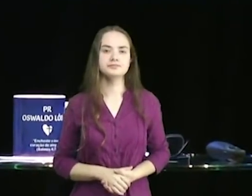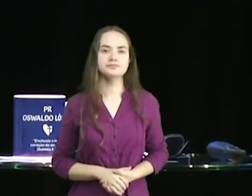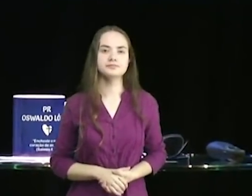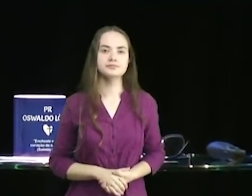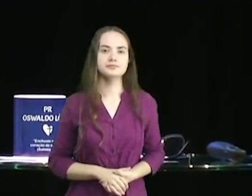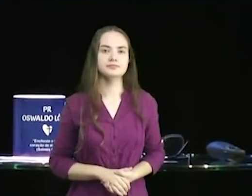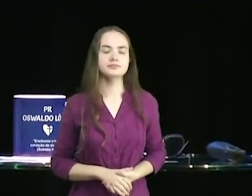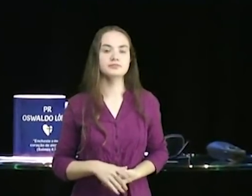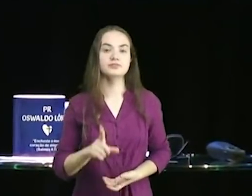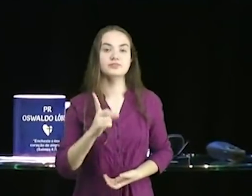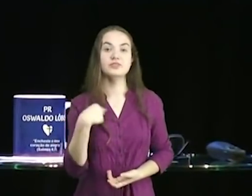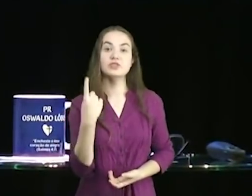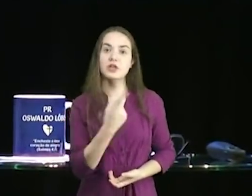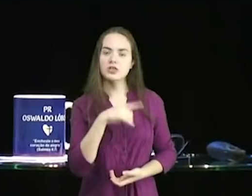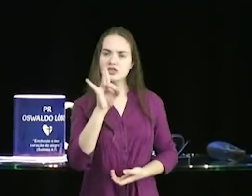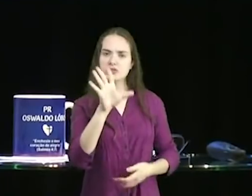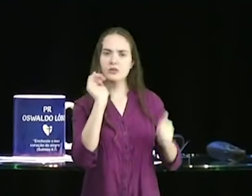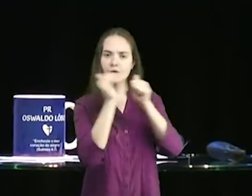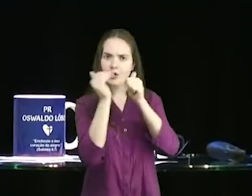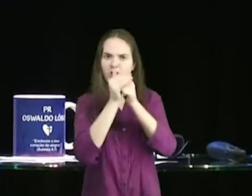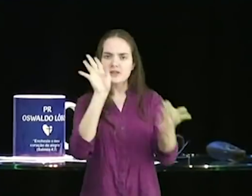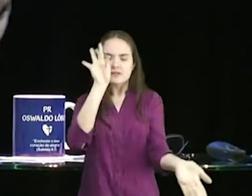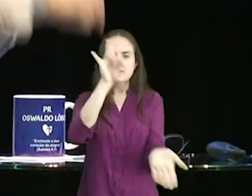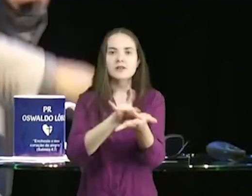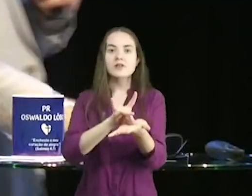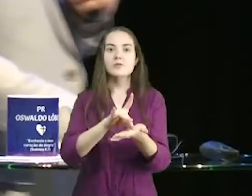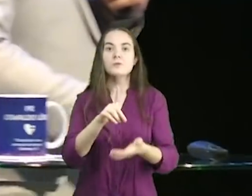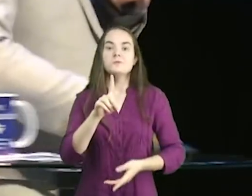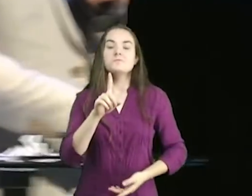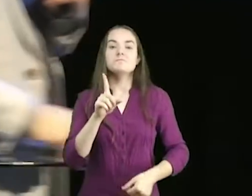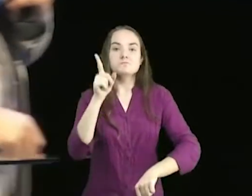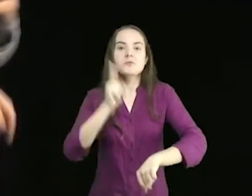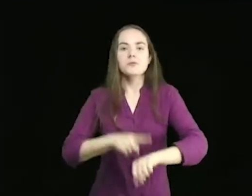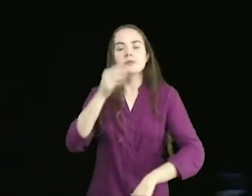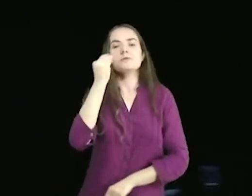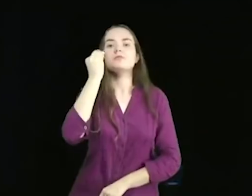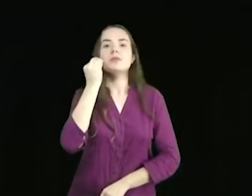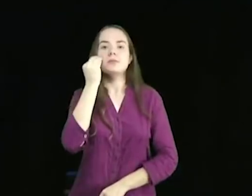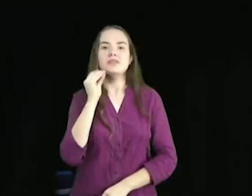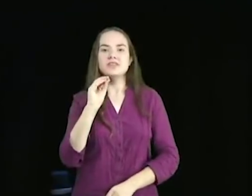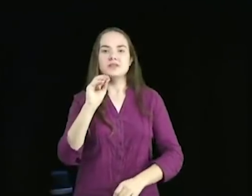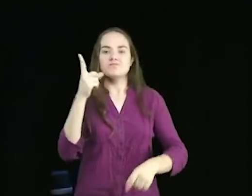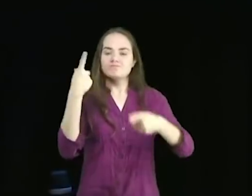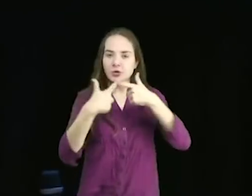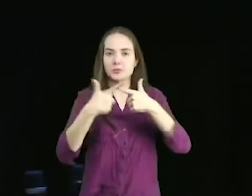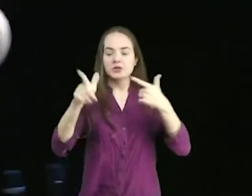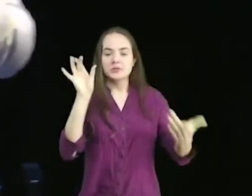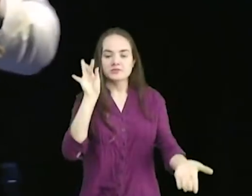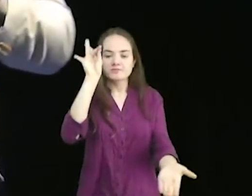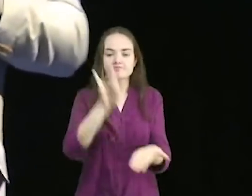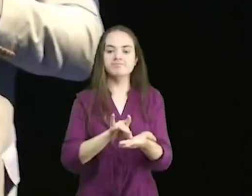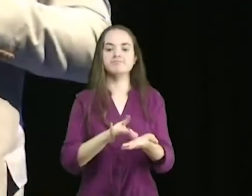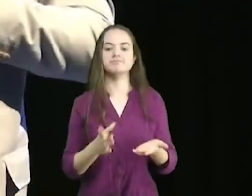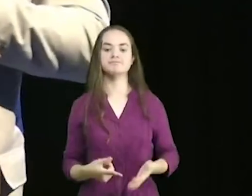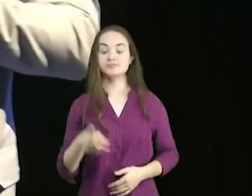gente só ora de verdade quando a gente está vivendo crise de verdade. Me lembro, eu cheguei em